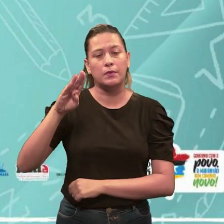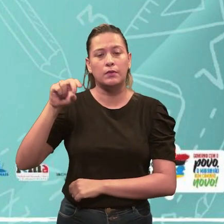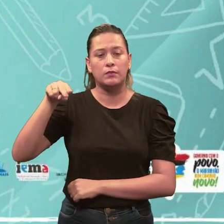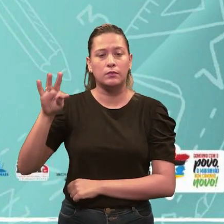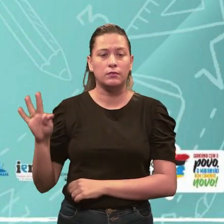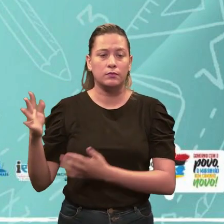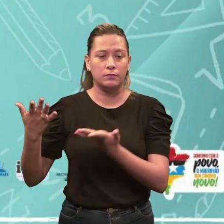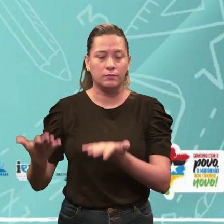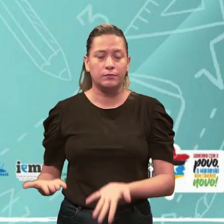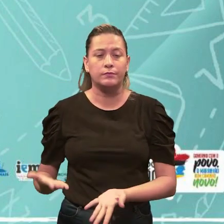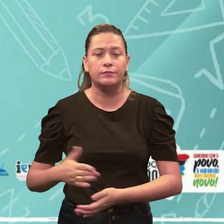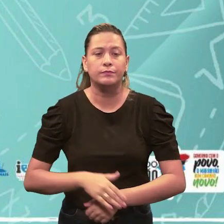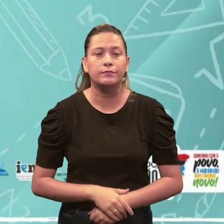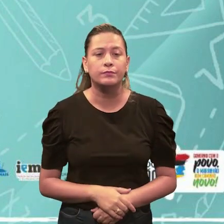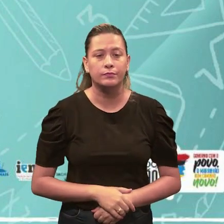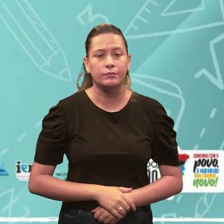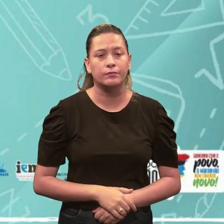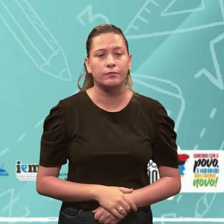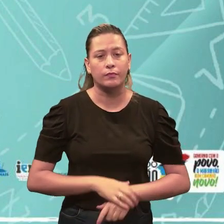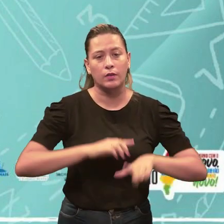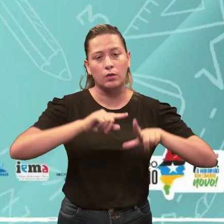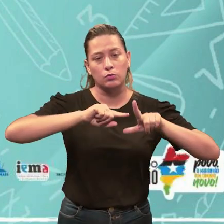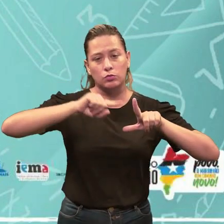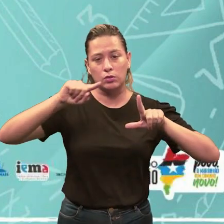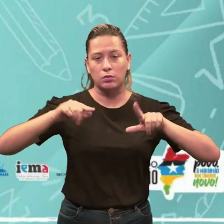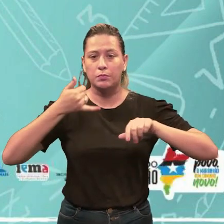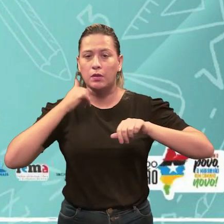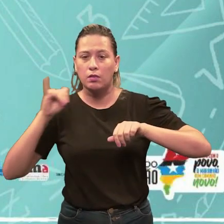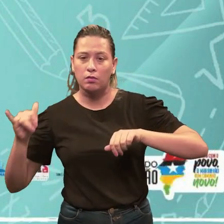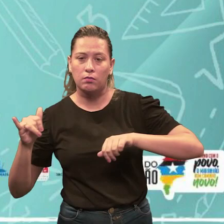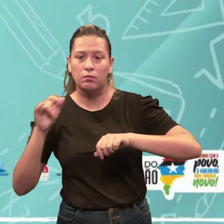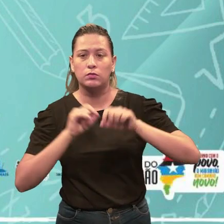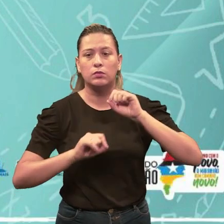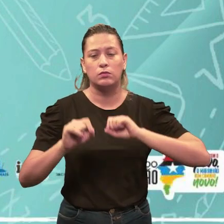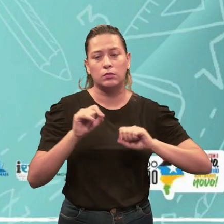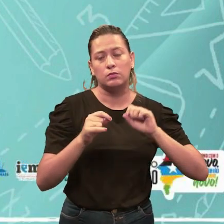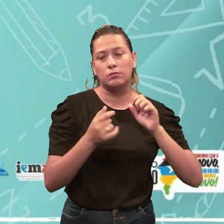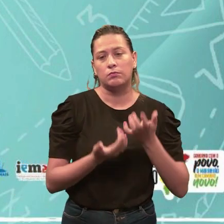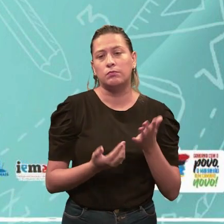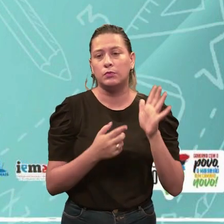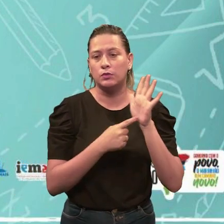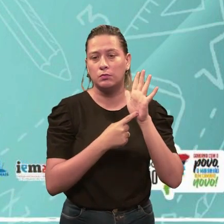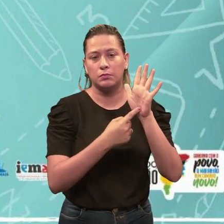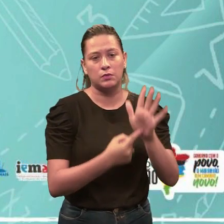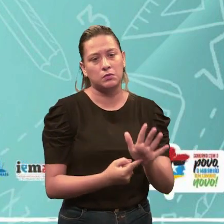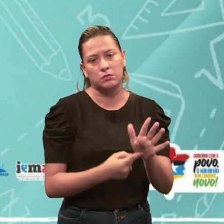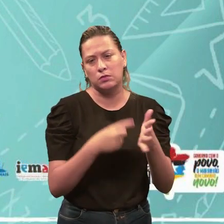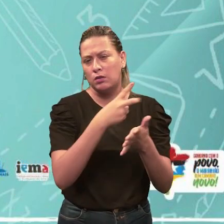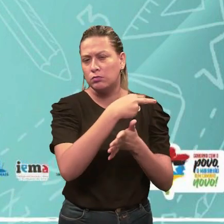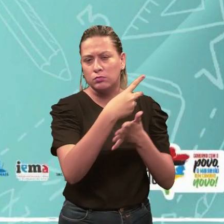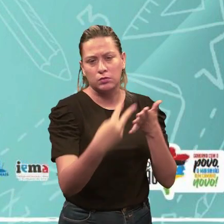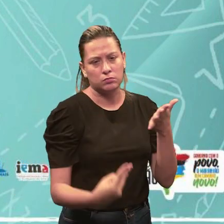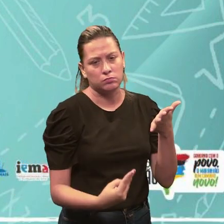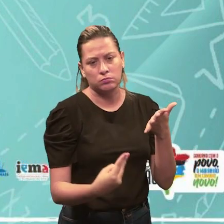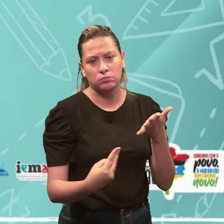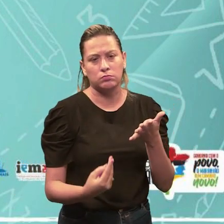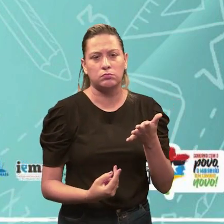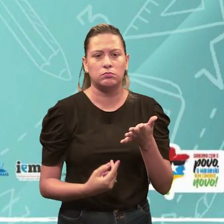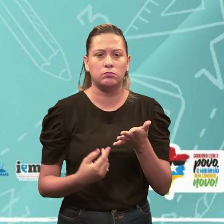diagrama elétrico? Elétrico ou eletrônico pode ser apresentado, né, por essas diversas formas.